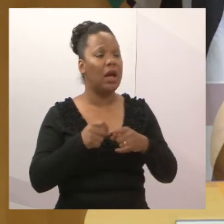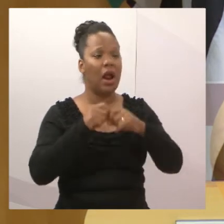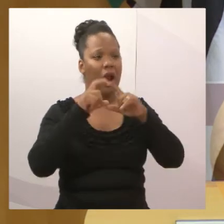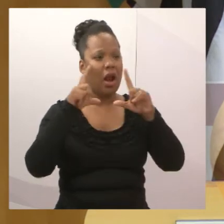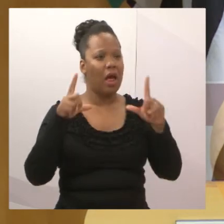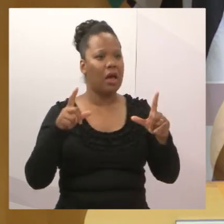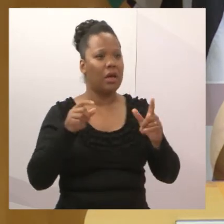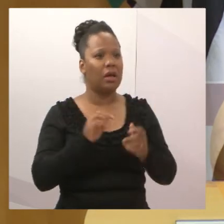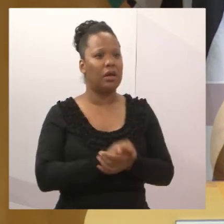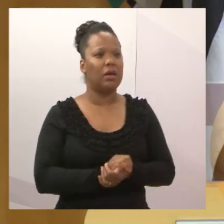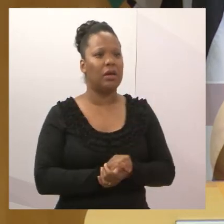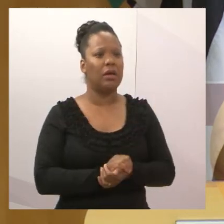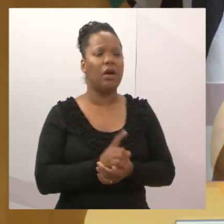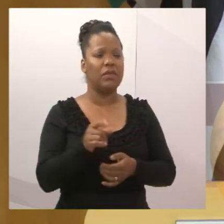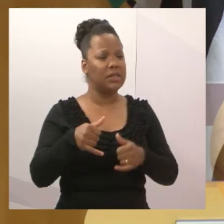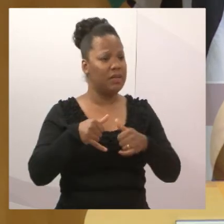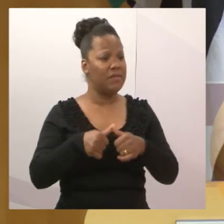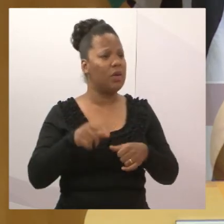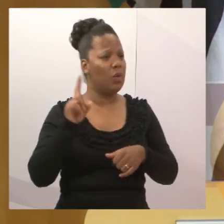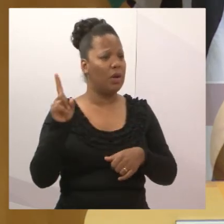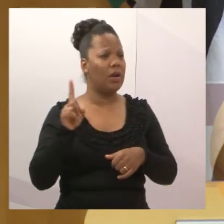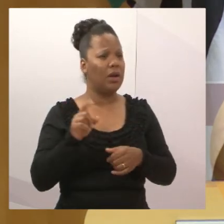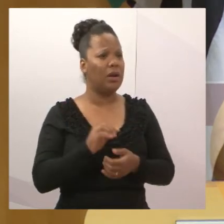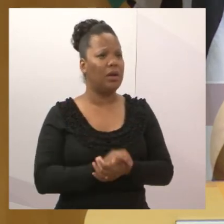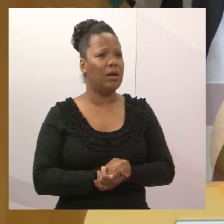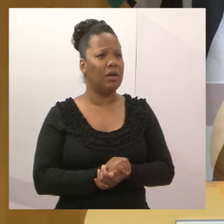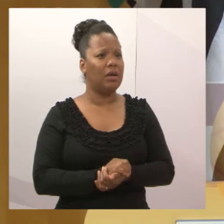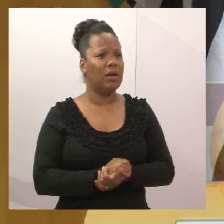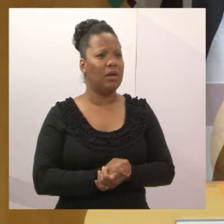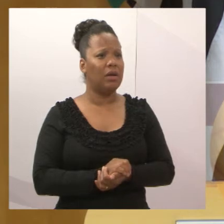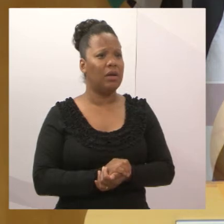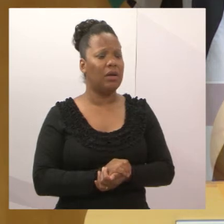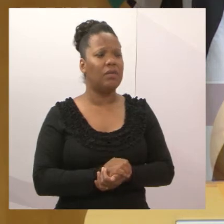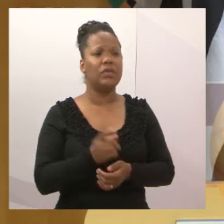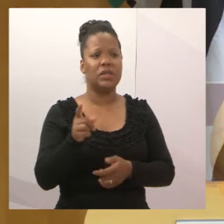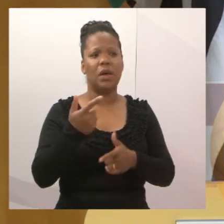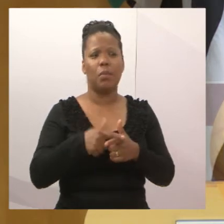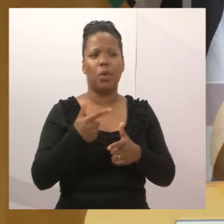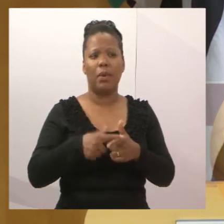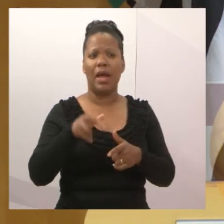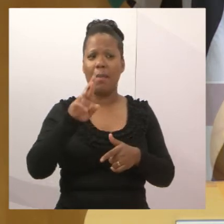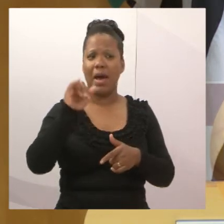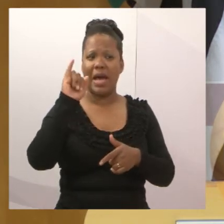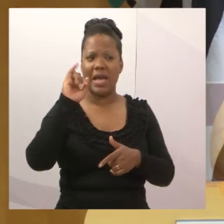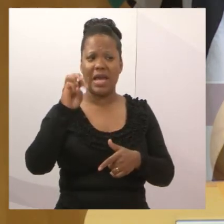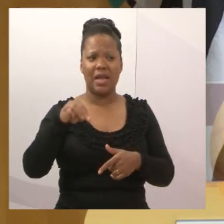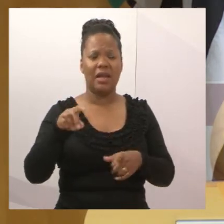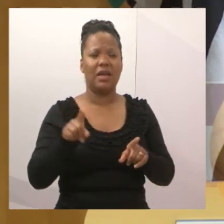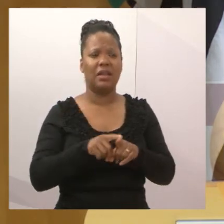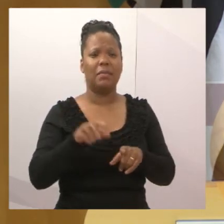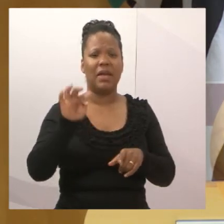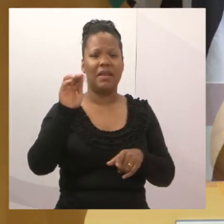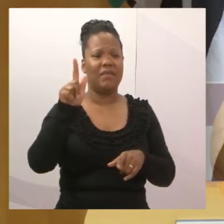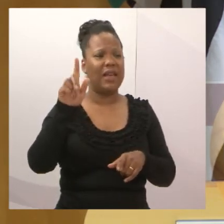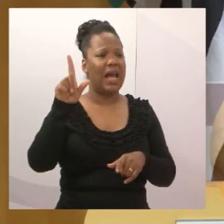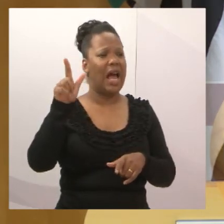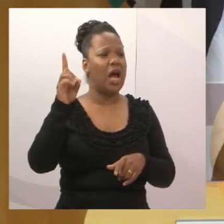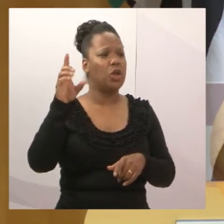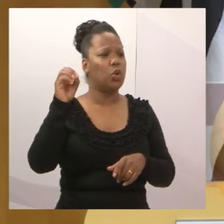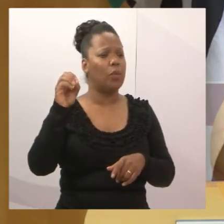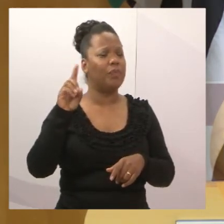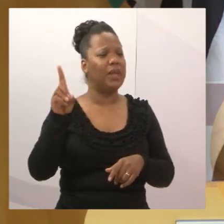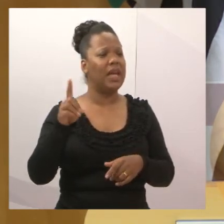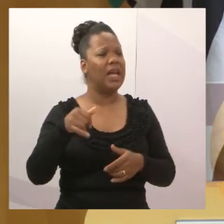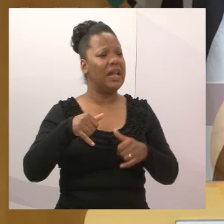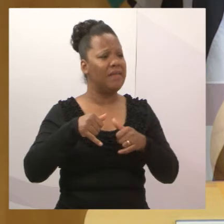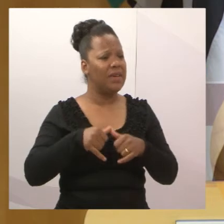dizer para ele: durante o tempo que você ficou lá, né, delataram o seu rim, você está com problema no rim e no fígado. E isso é tristeza, gente. Ele ficou